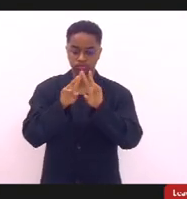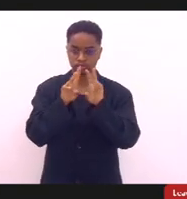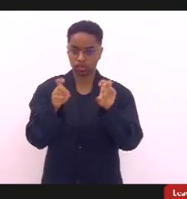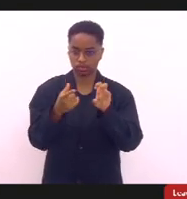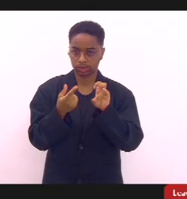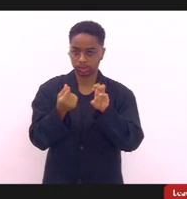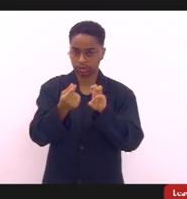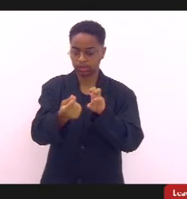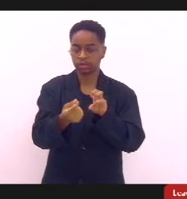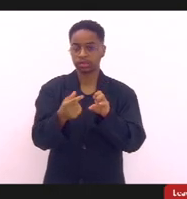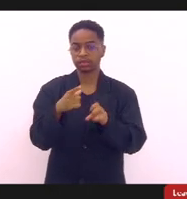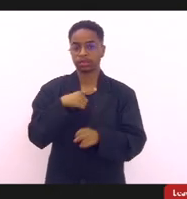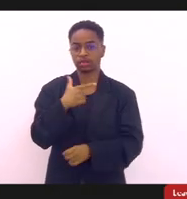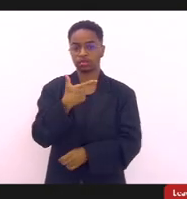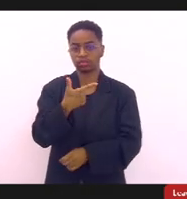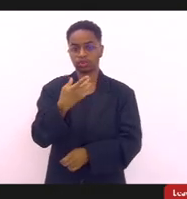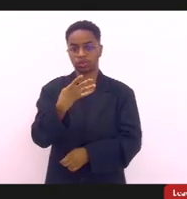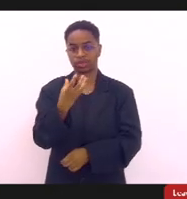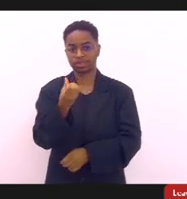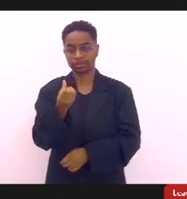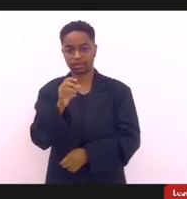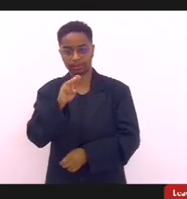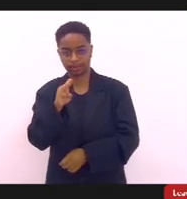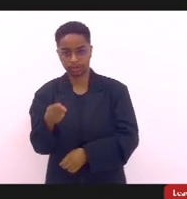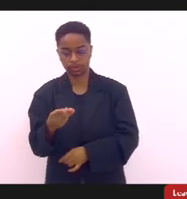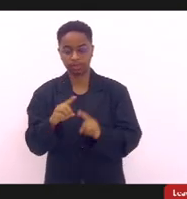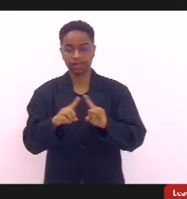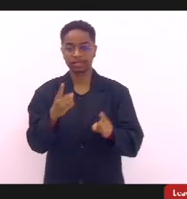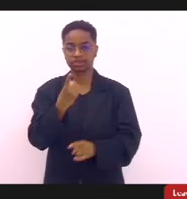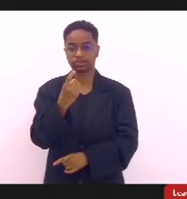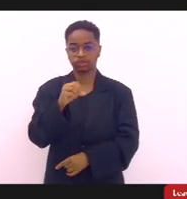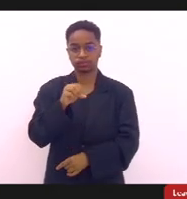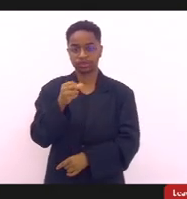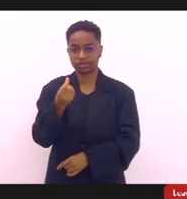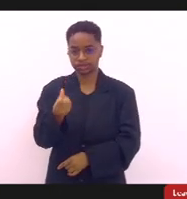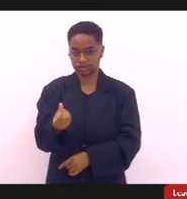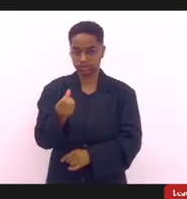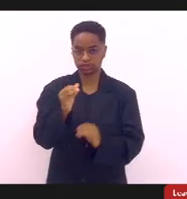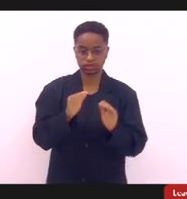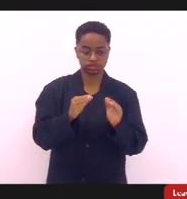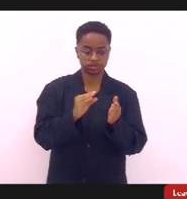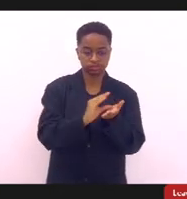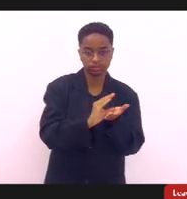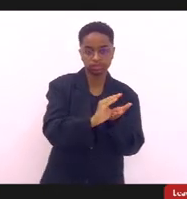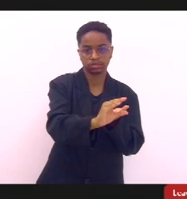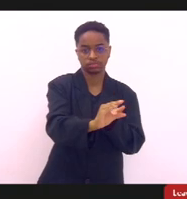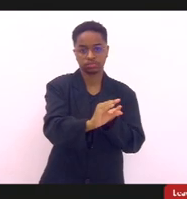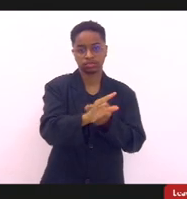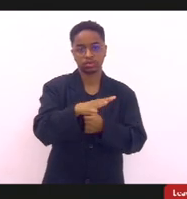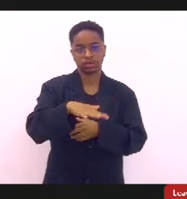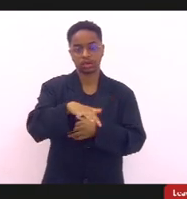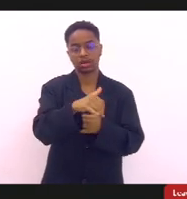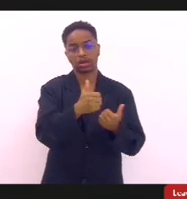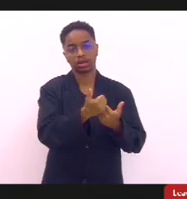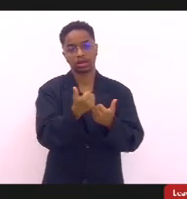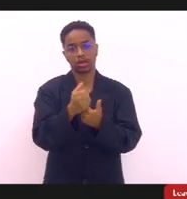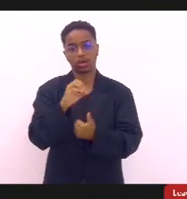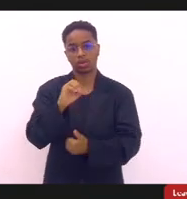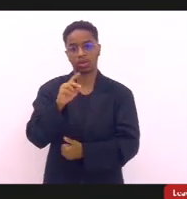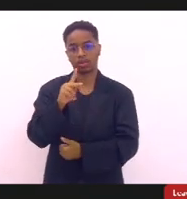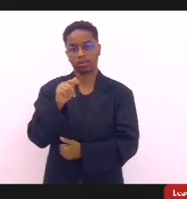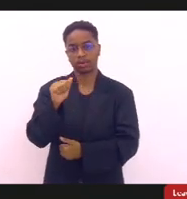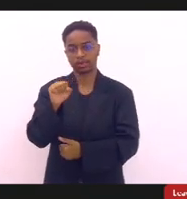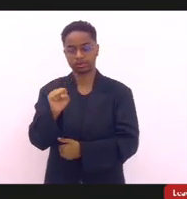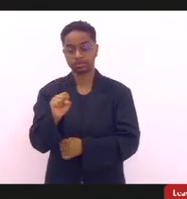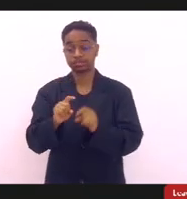recurso, dos 246 milhões, 196 estariam comprometidos com o termo de cooperação da OPAS,